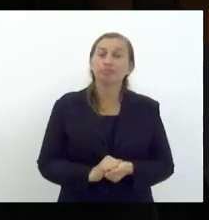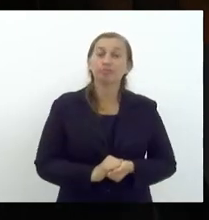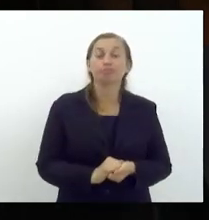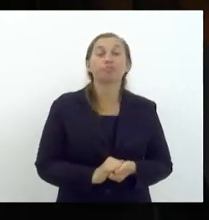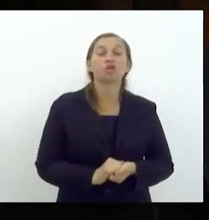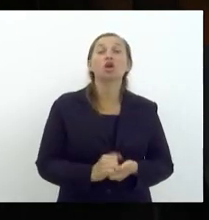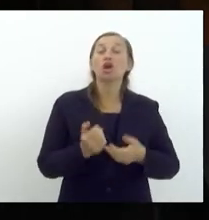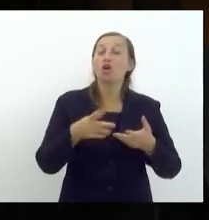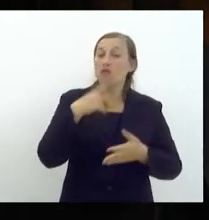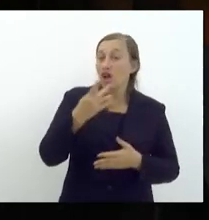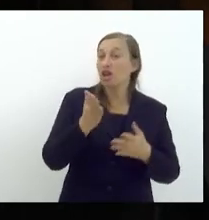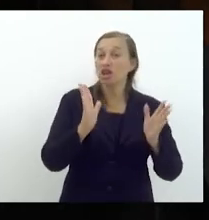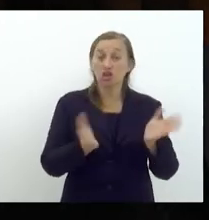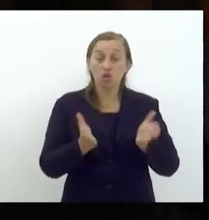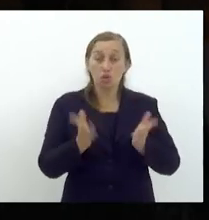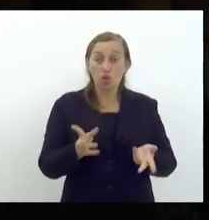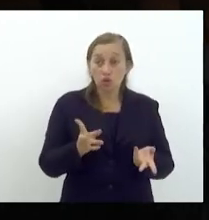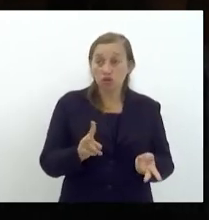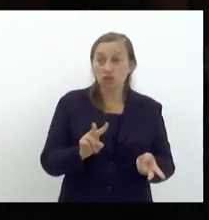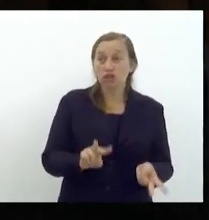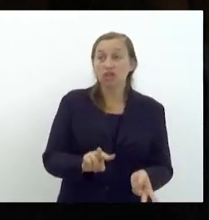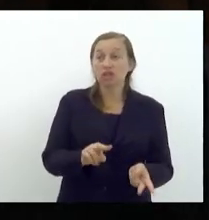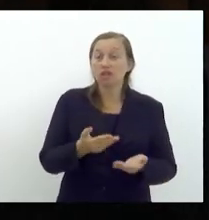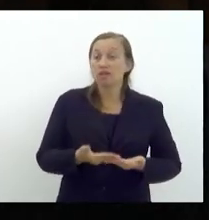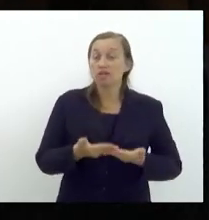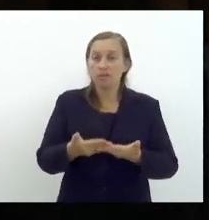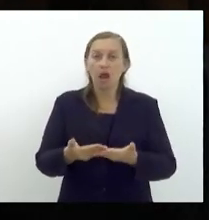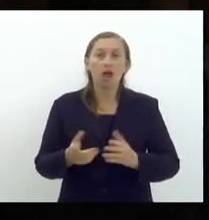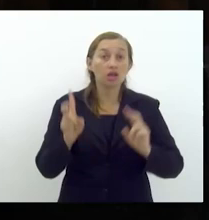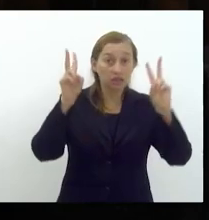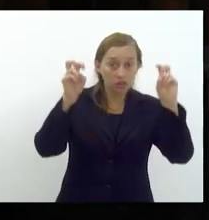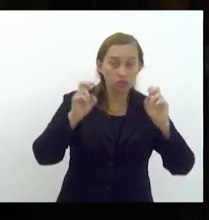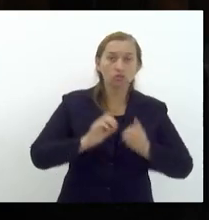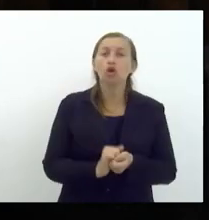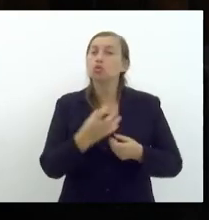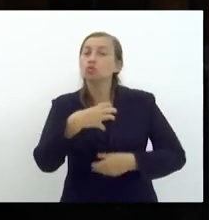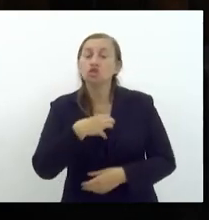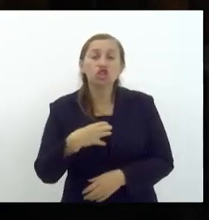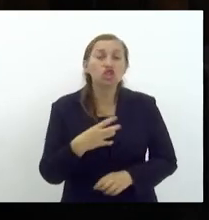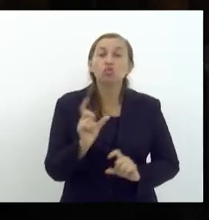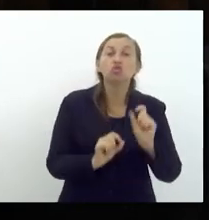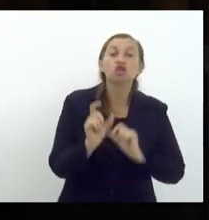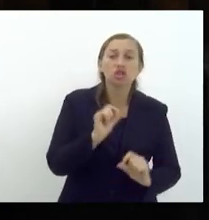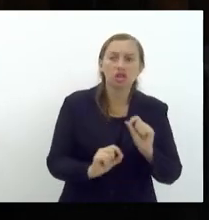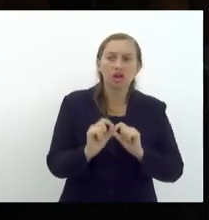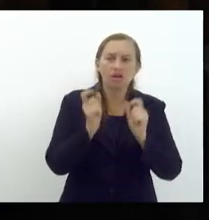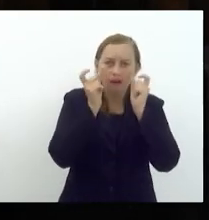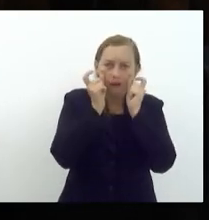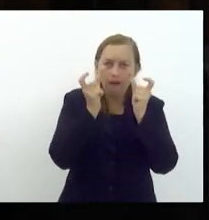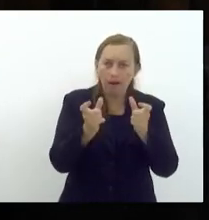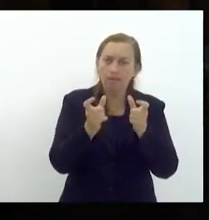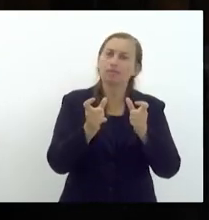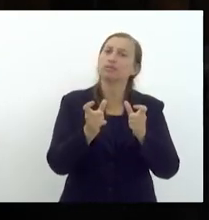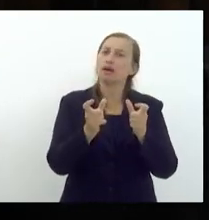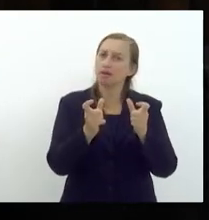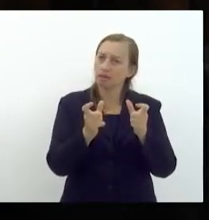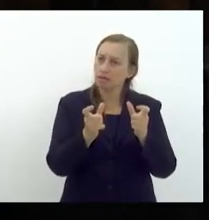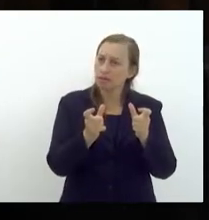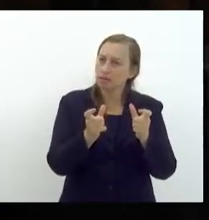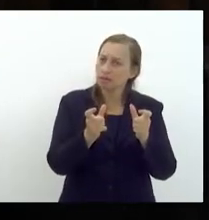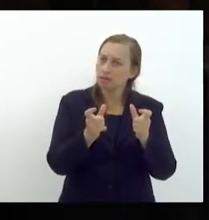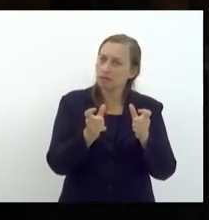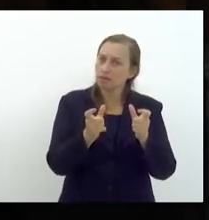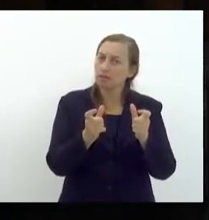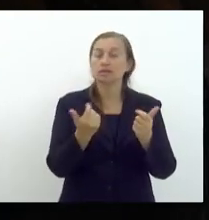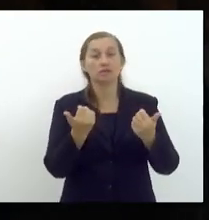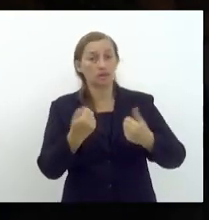eu disse que hoje em cavanharia essa matéria no sentido de alertar para essa